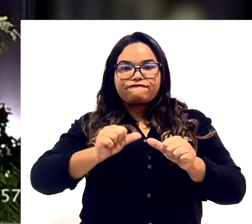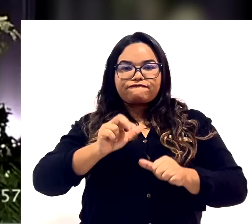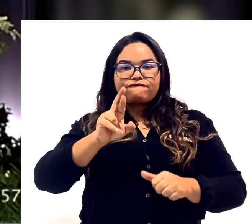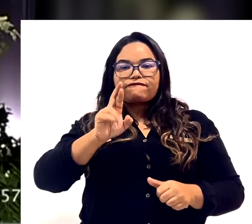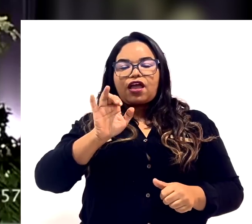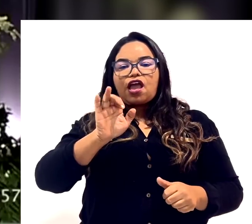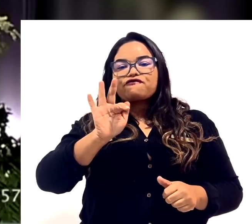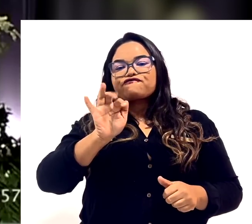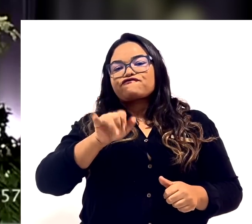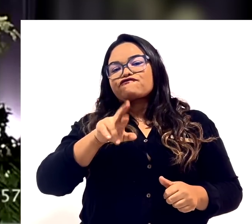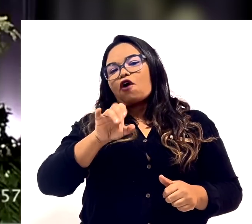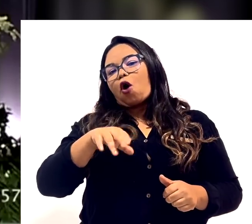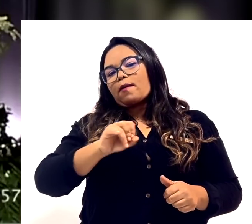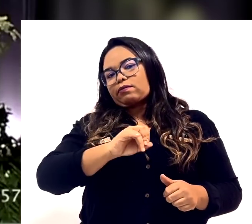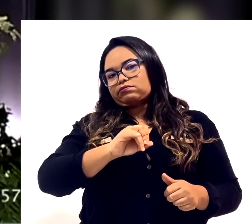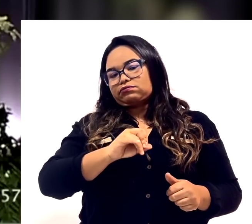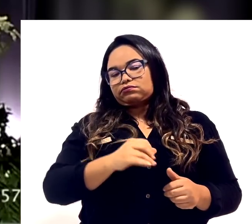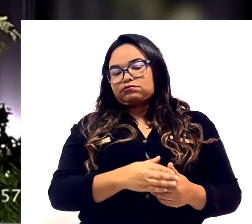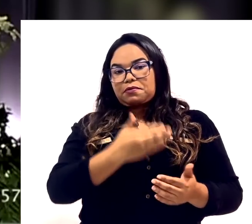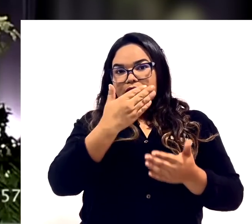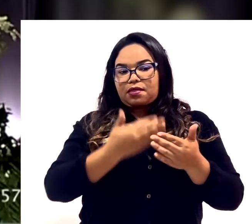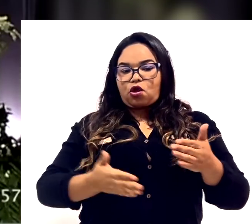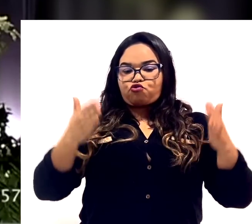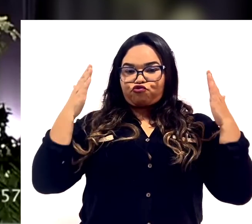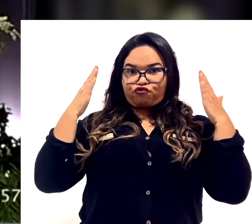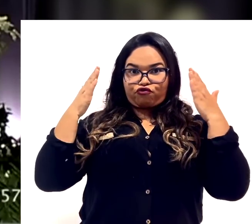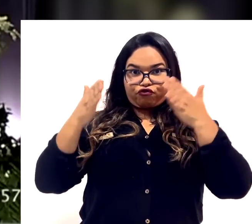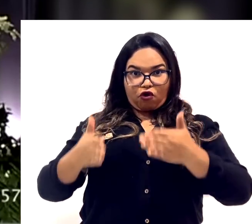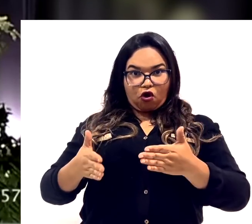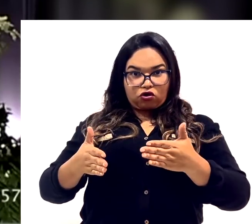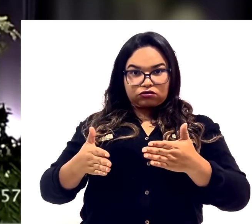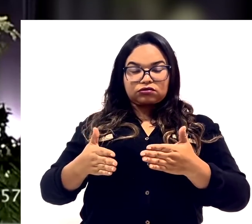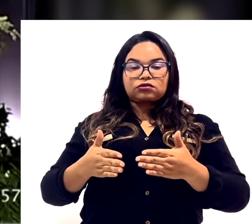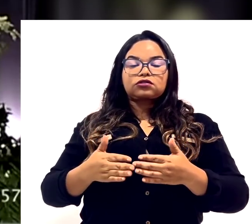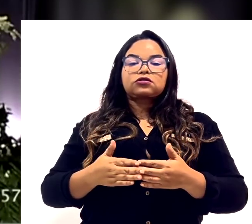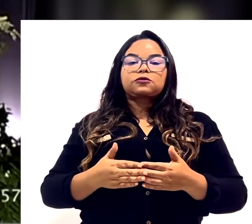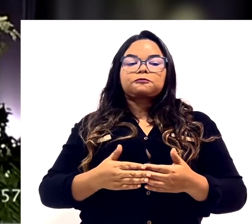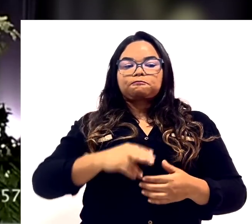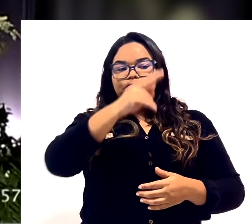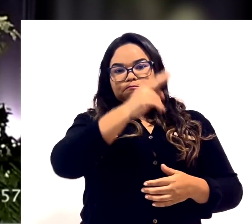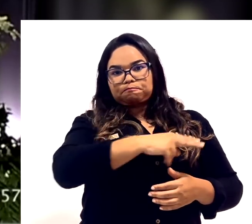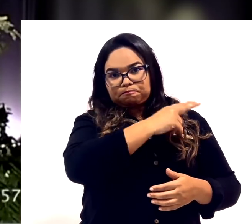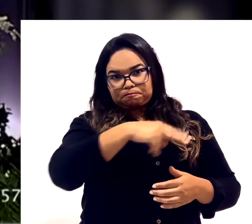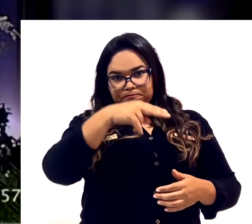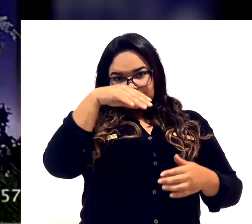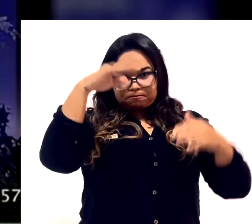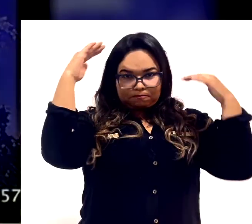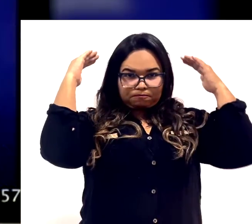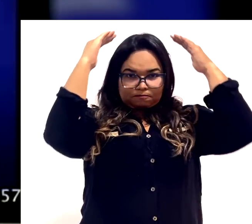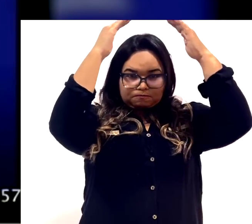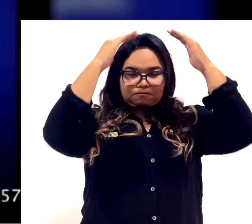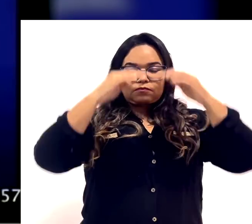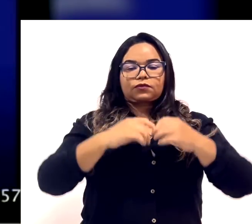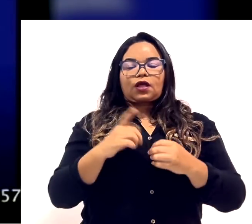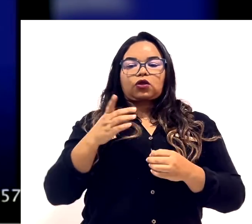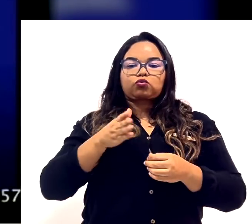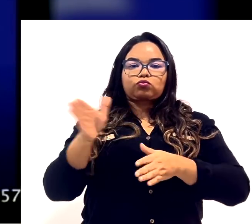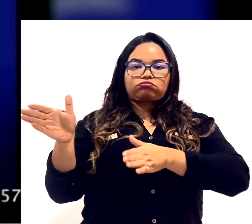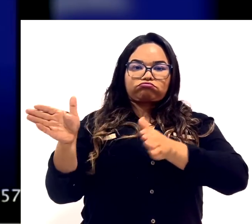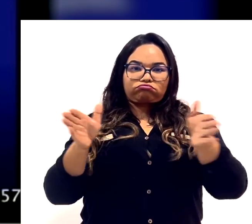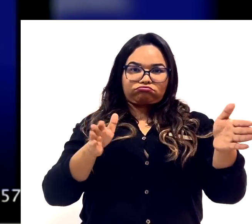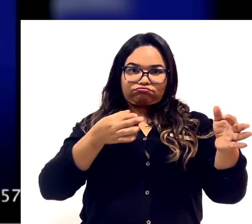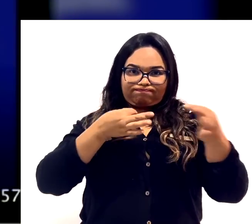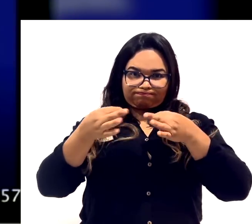tirar a ênfase do papado e pôr em duas direções diferentes. O historiador